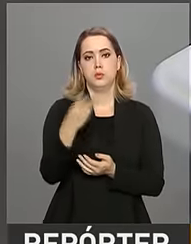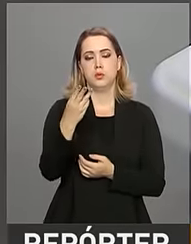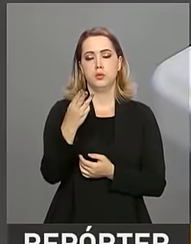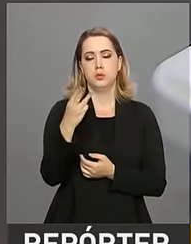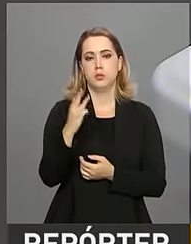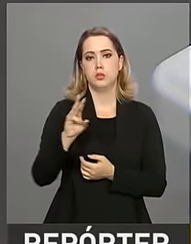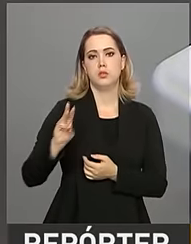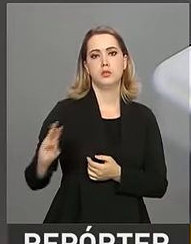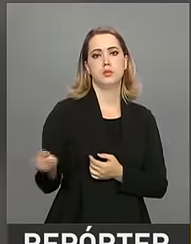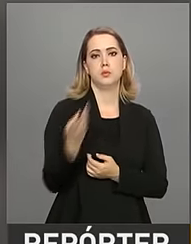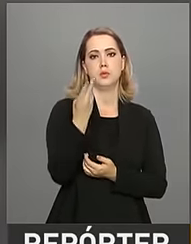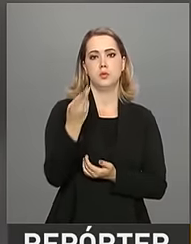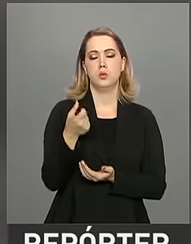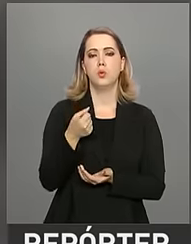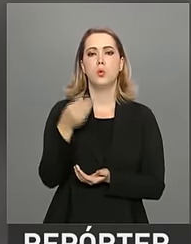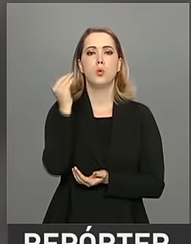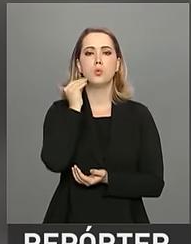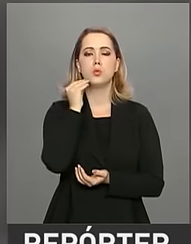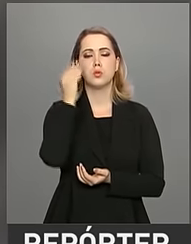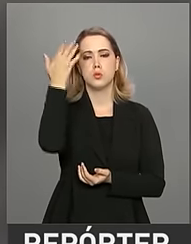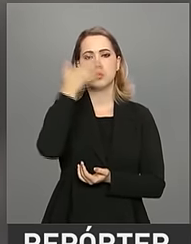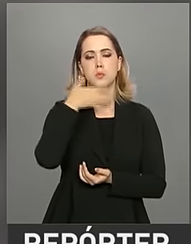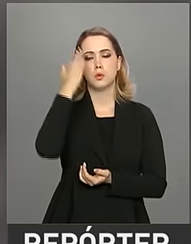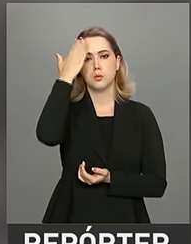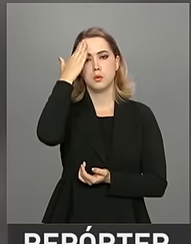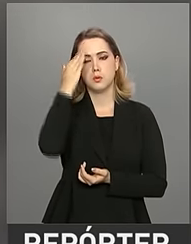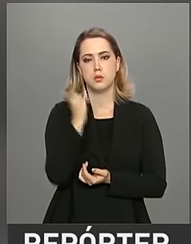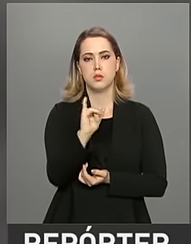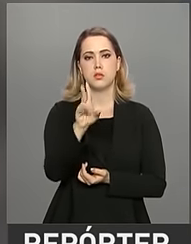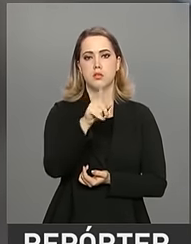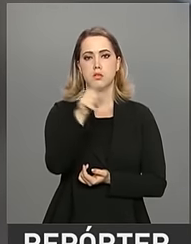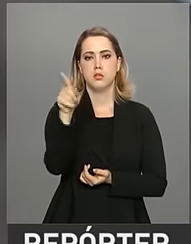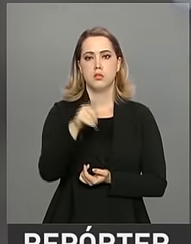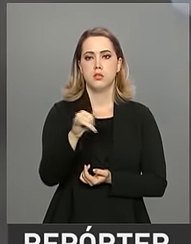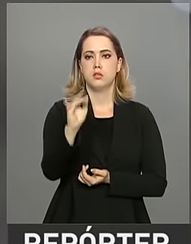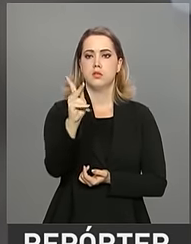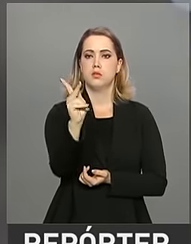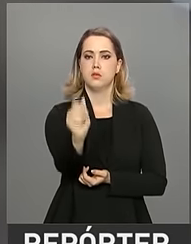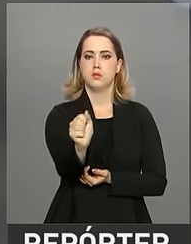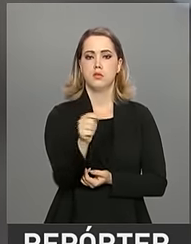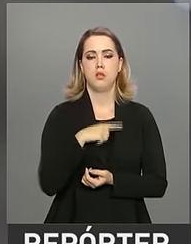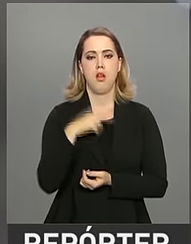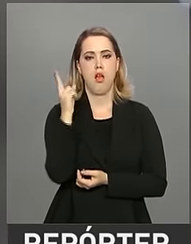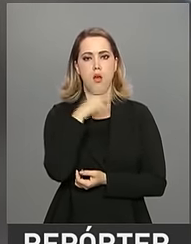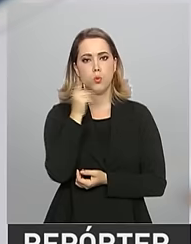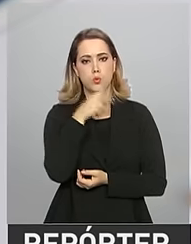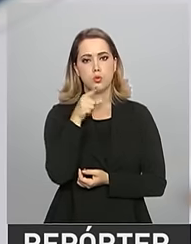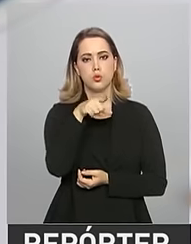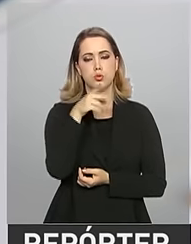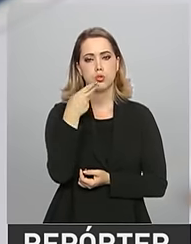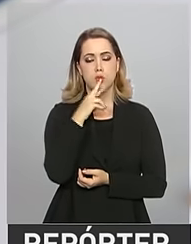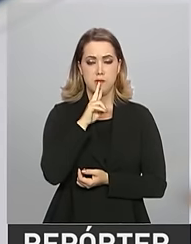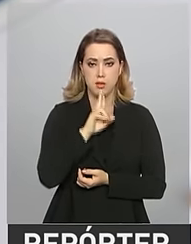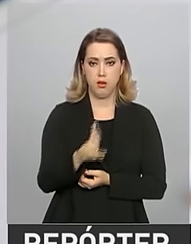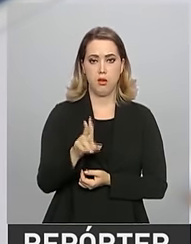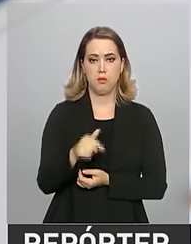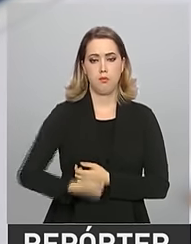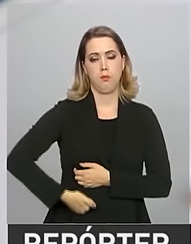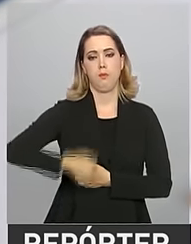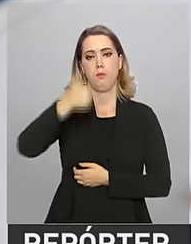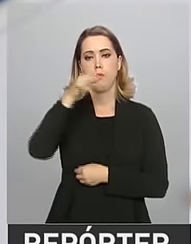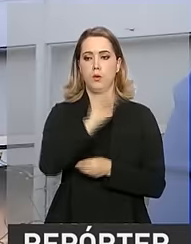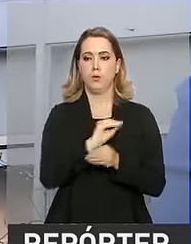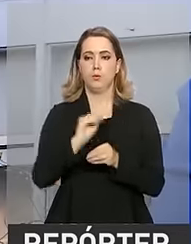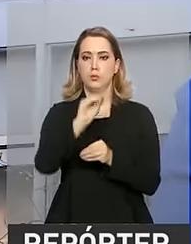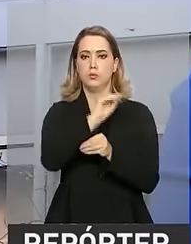identificar o vírus da zica o laboratório público Bahia Farma desenvolveu a tecnologia que garante rapidez no resultado melhorando a eficácia no